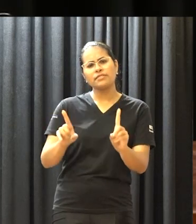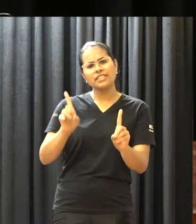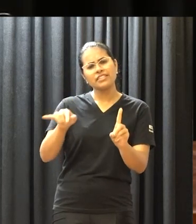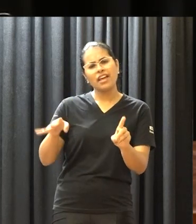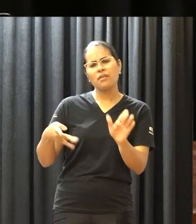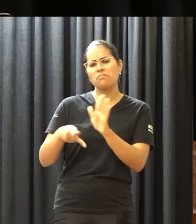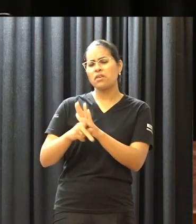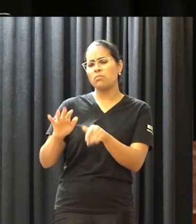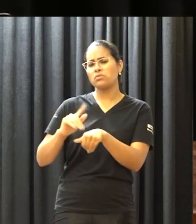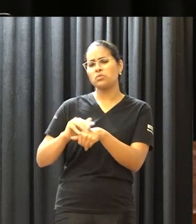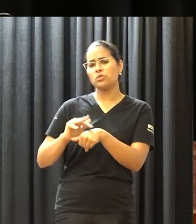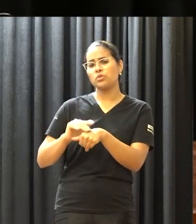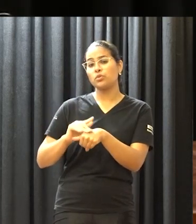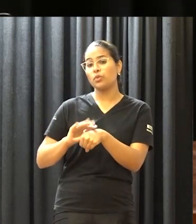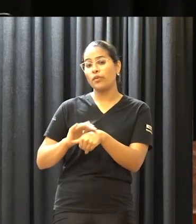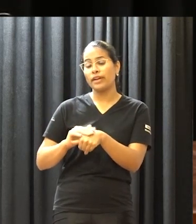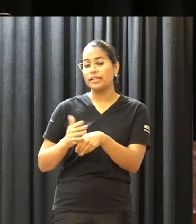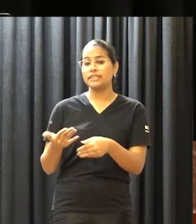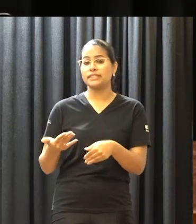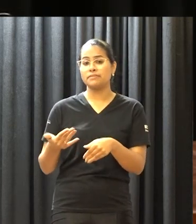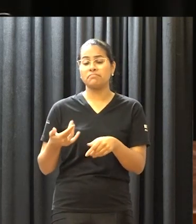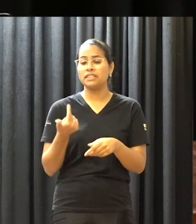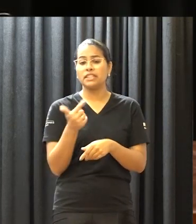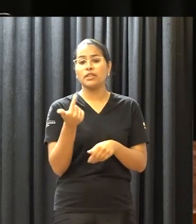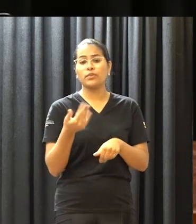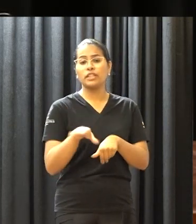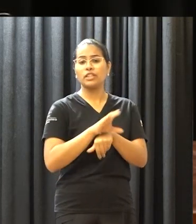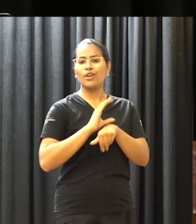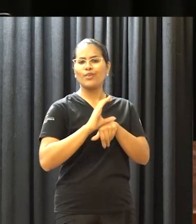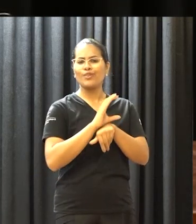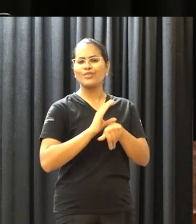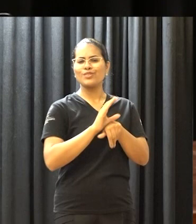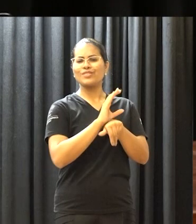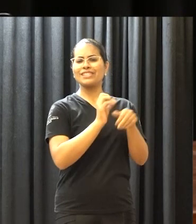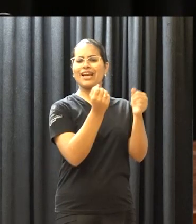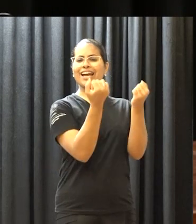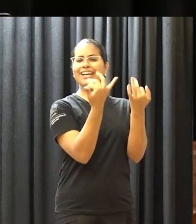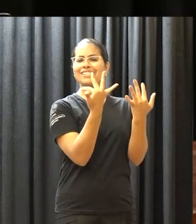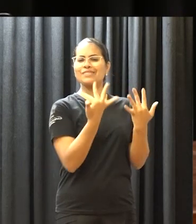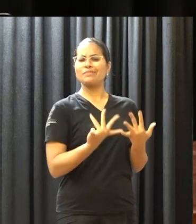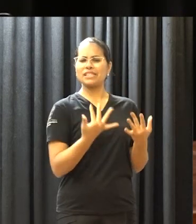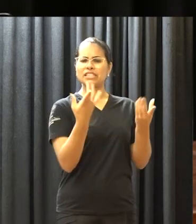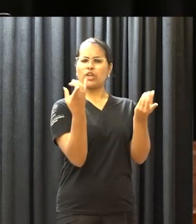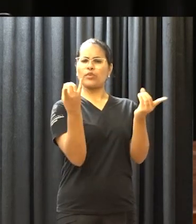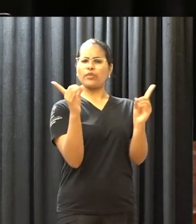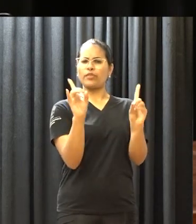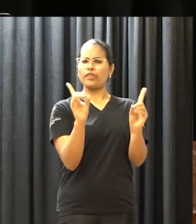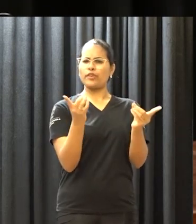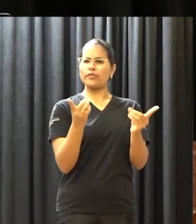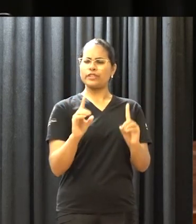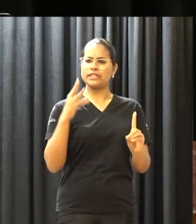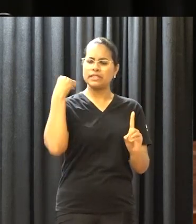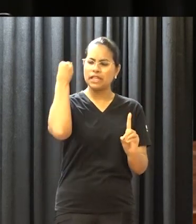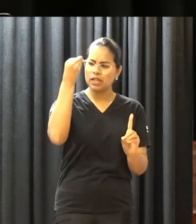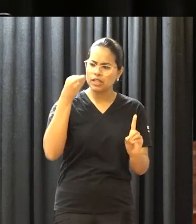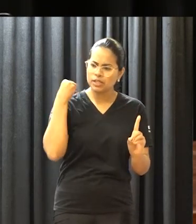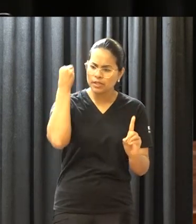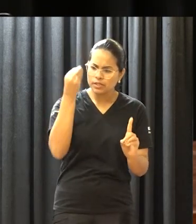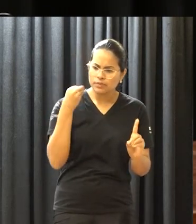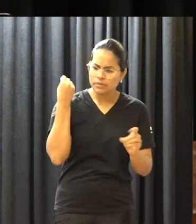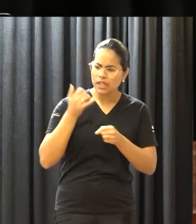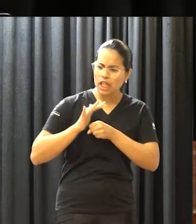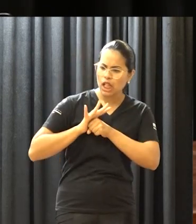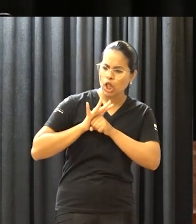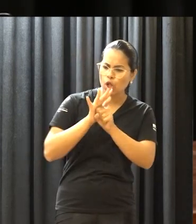nem a legislação brasileira sobre a deficiência, que define a deficiência como uma experiência que se torna